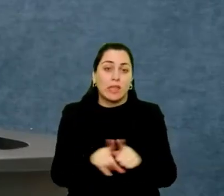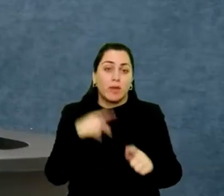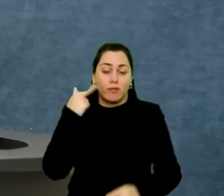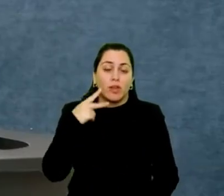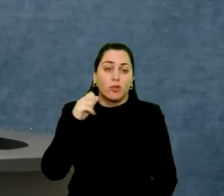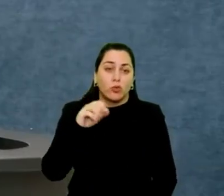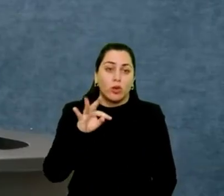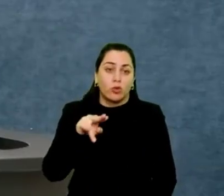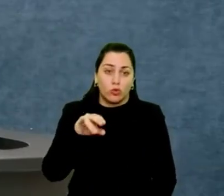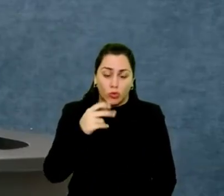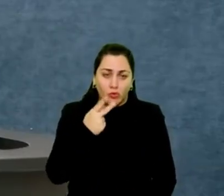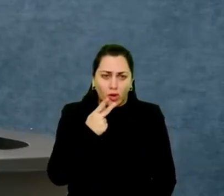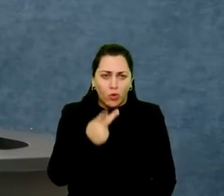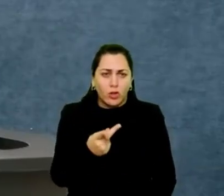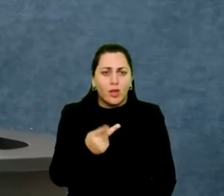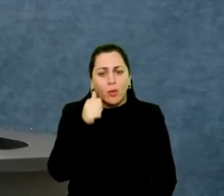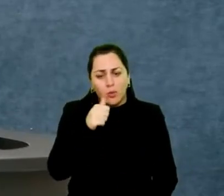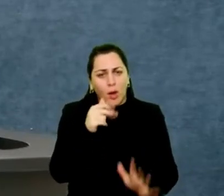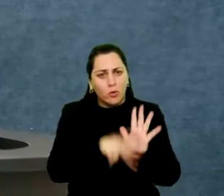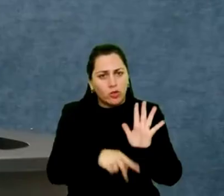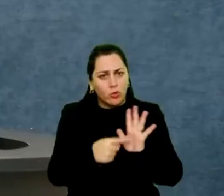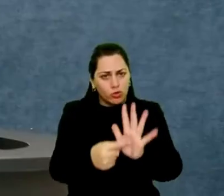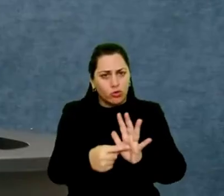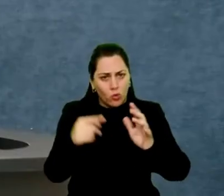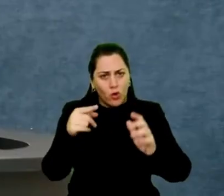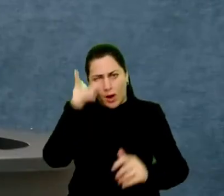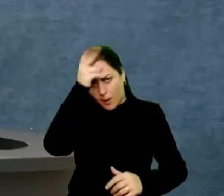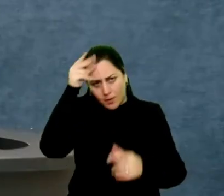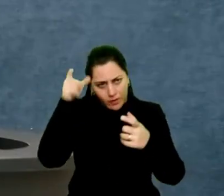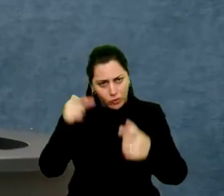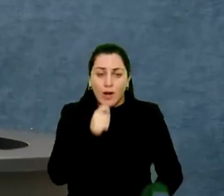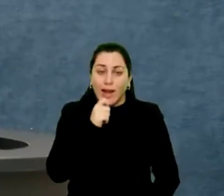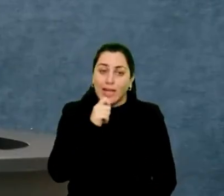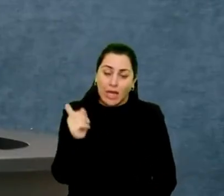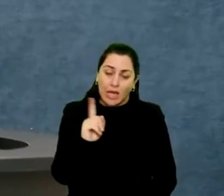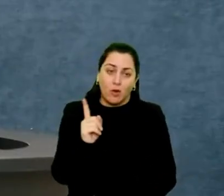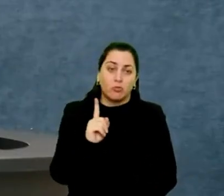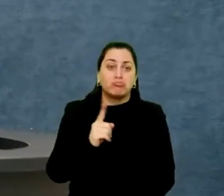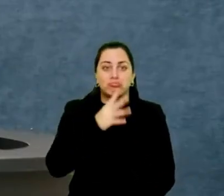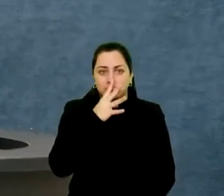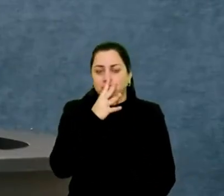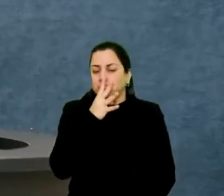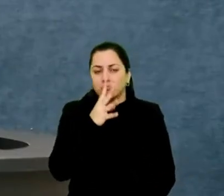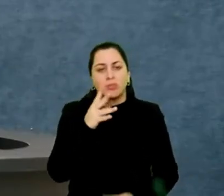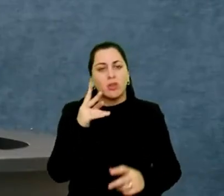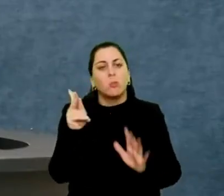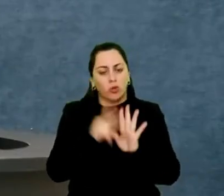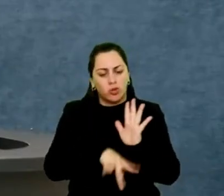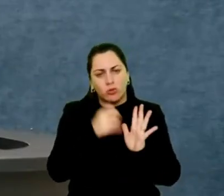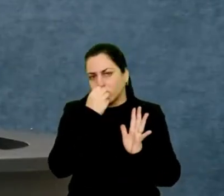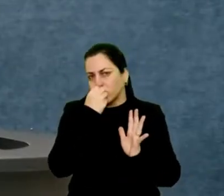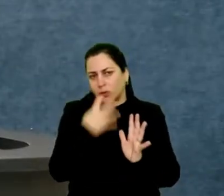Antônio falou assim, Santão, ela já levou esse projeto para a prefeitura? Eu falei, ainda não. É fantástico o teu projeto. Quem